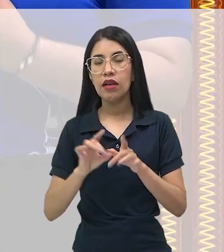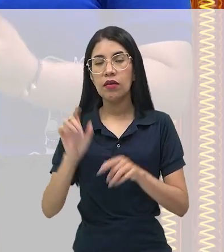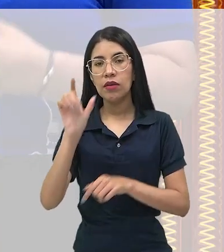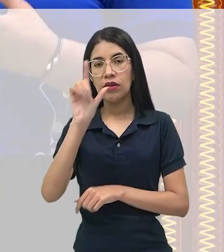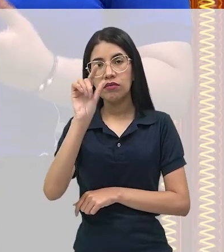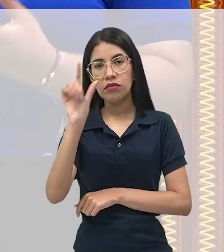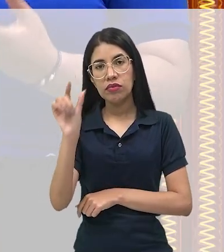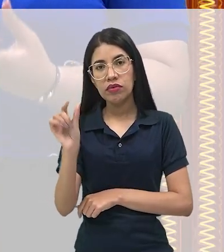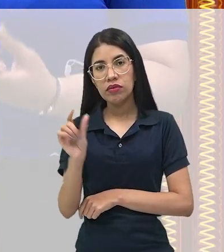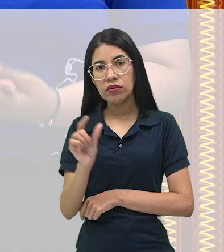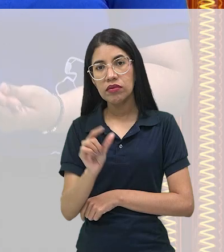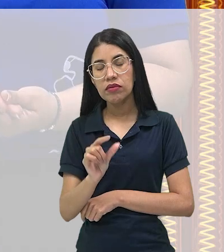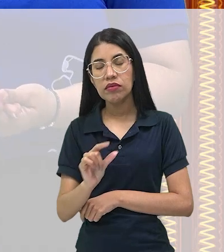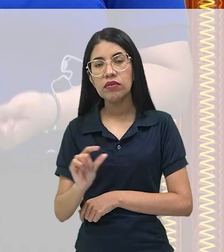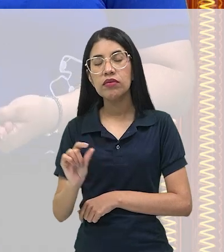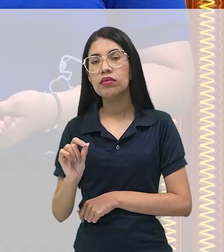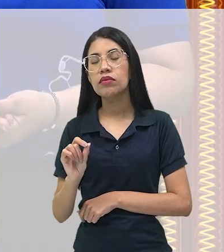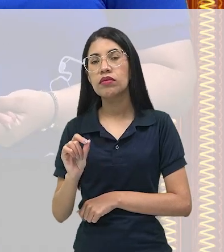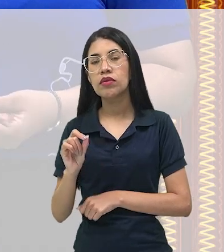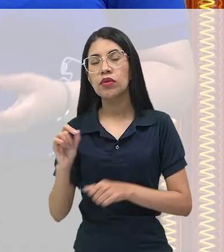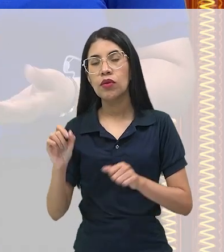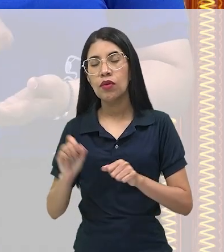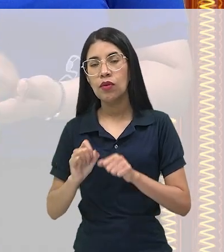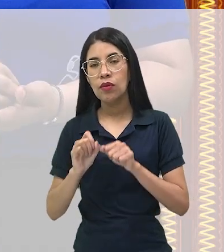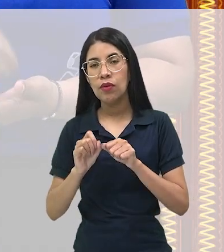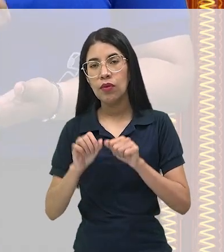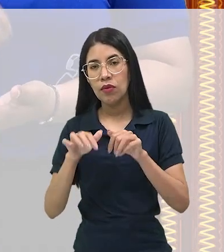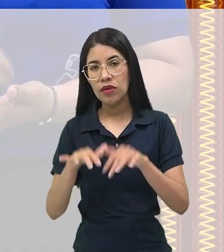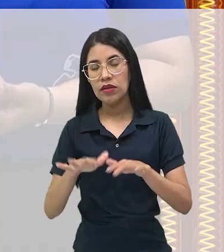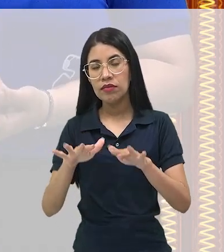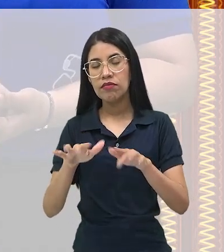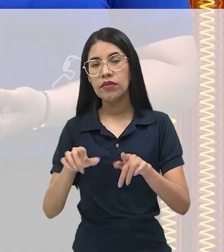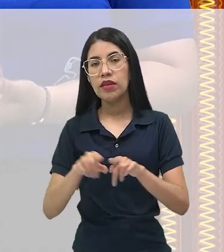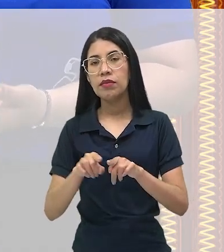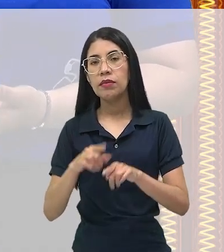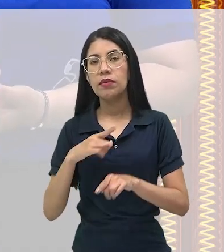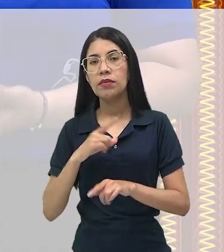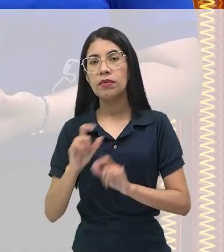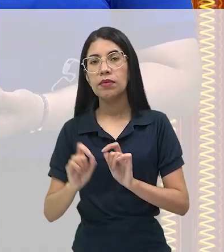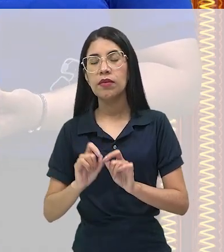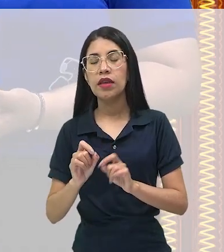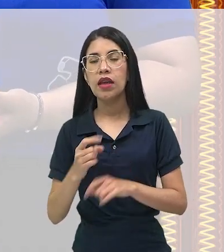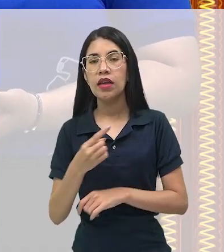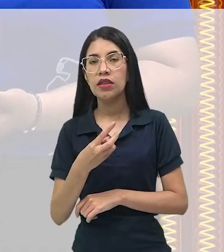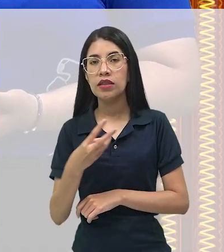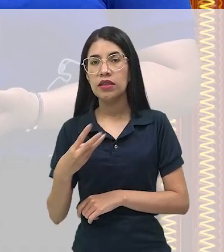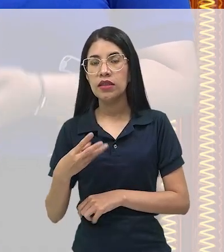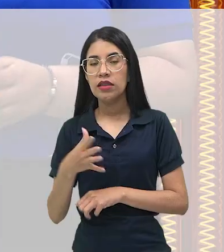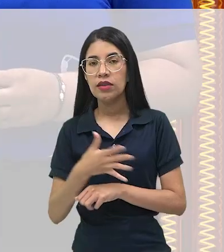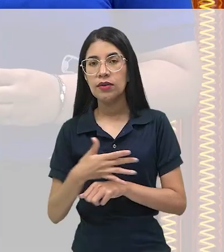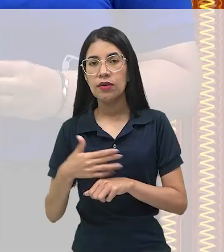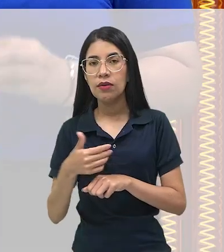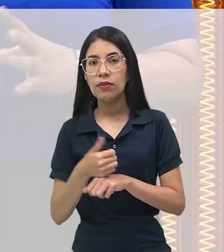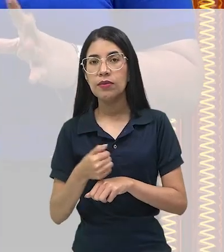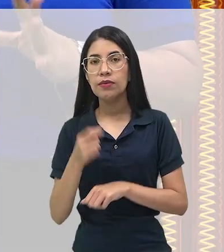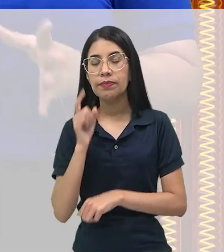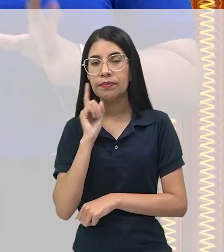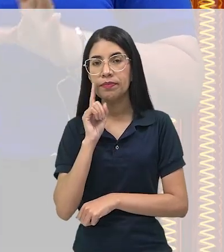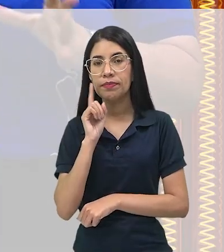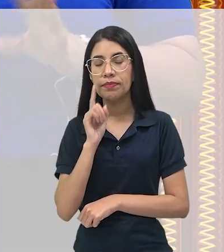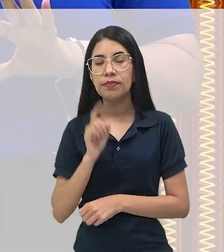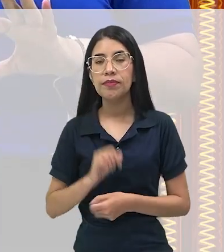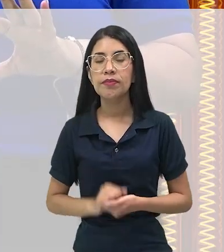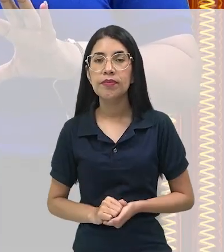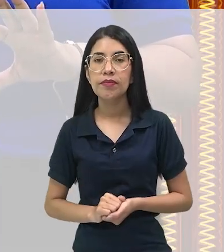leste, ao longo do Oceano Atlântico, nós temos então a fundação das 13 colônias.